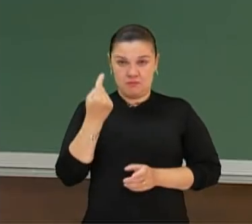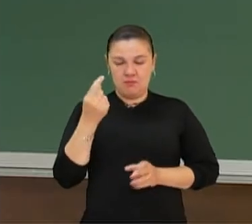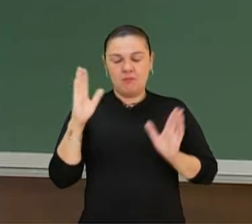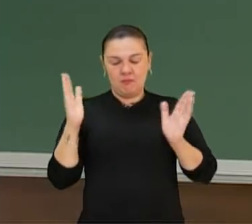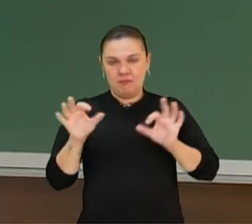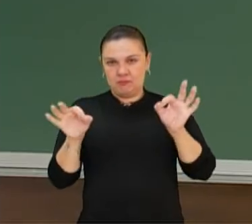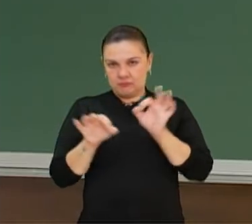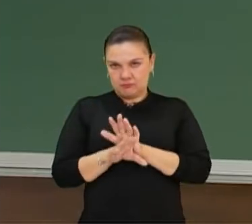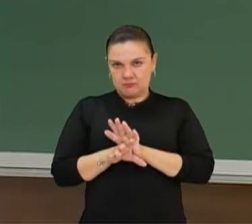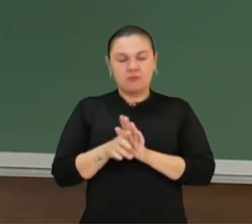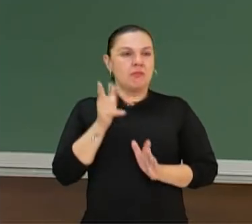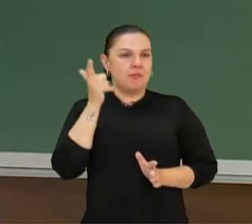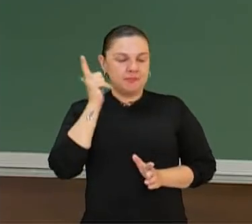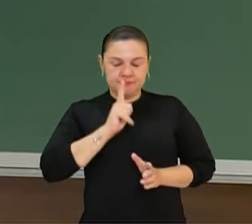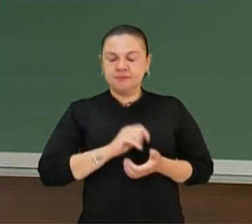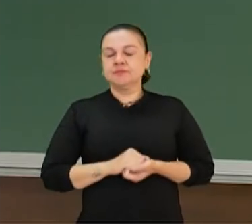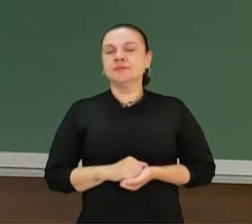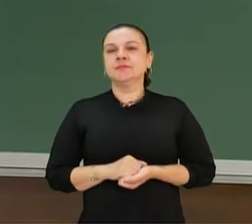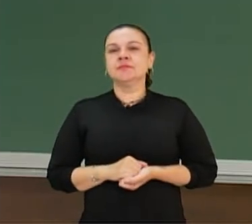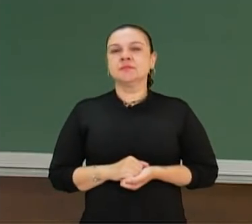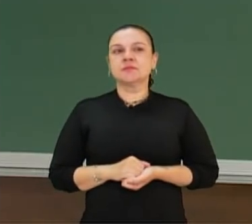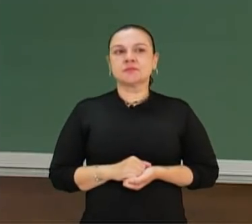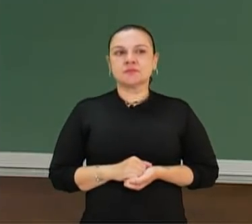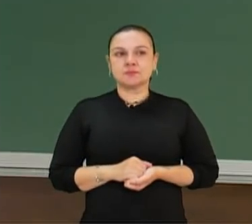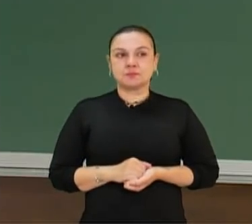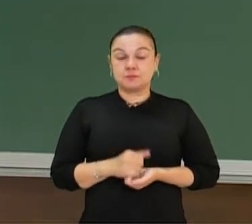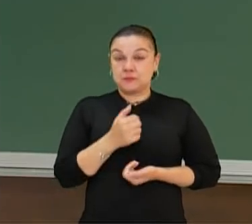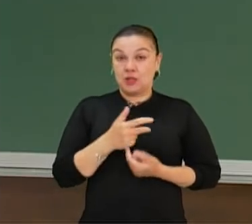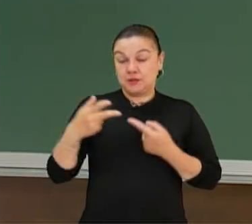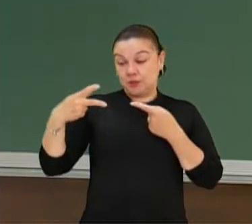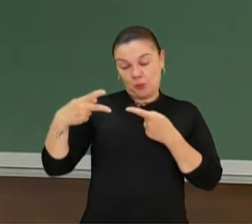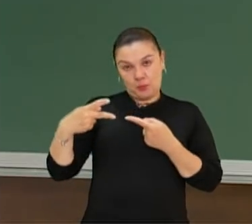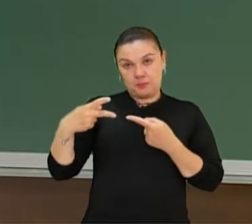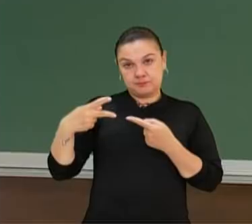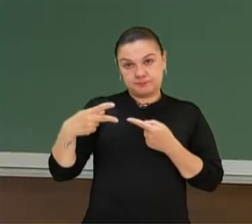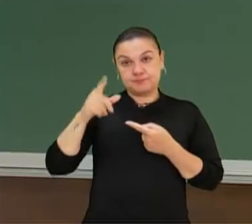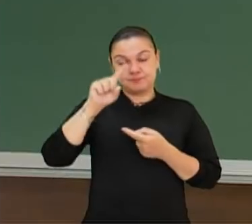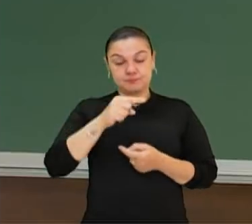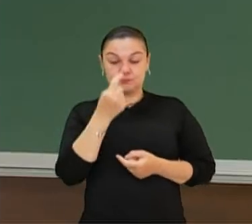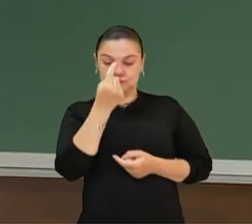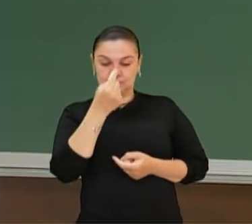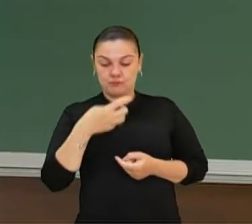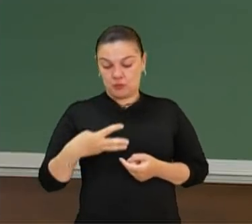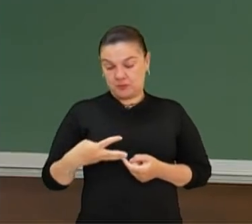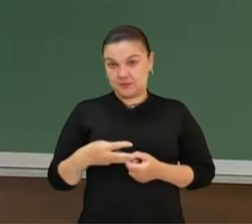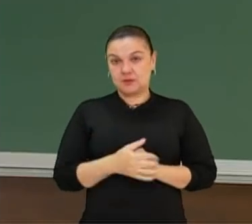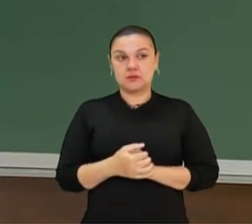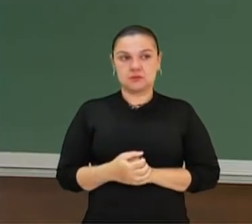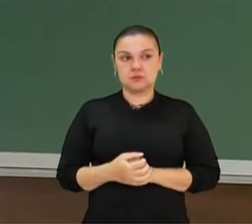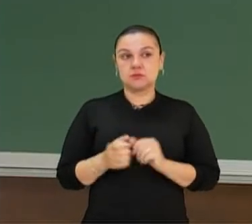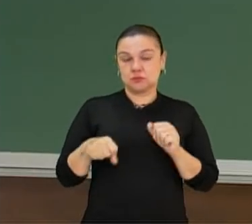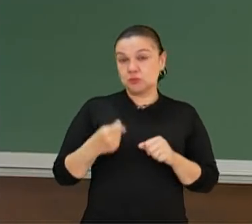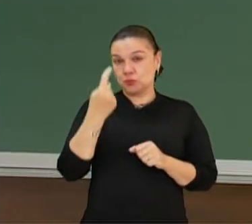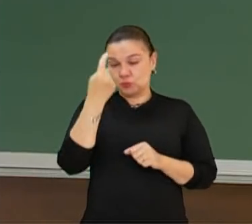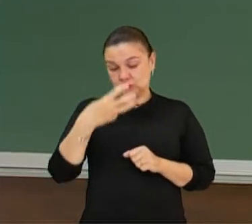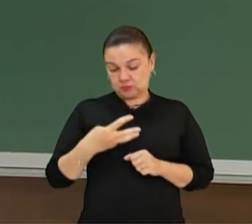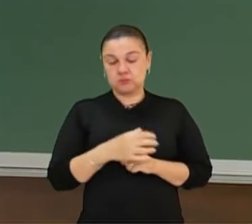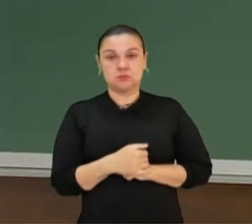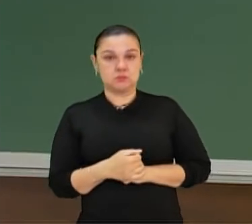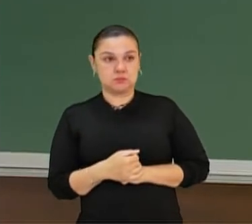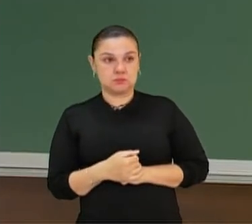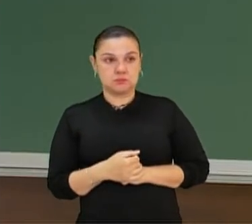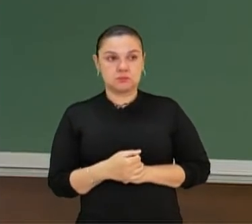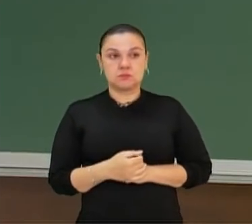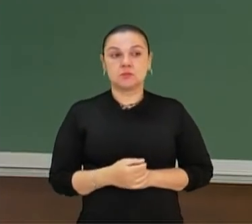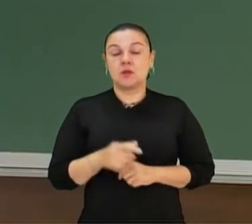acabamos de resolver e de corrigir. Então, a probabilidade foi 1/3, ou 1/3. Posso falar 1/3. Apesar